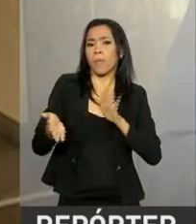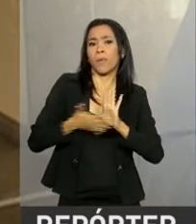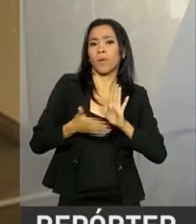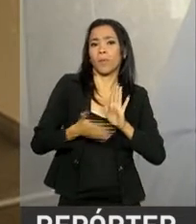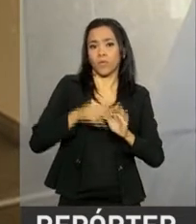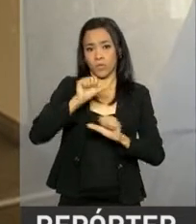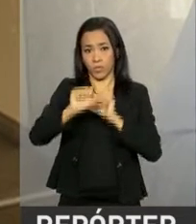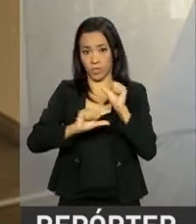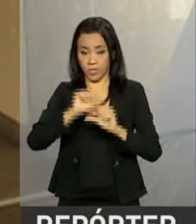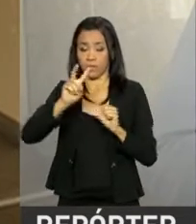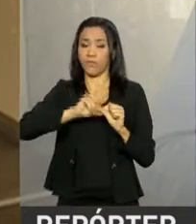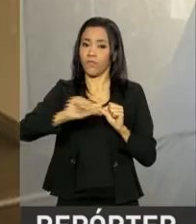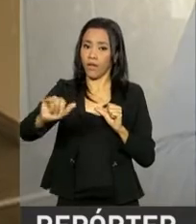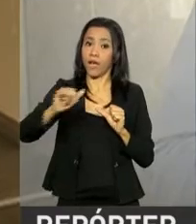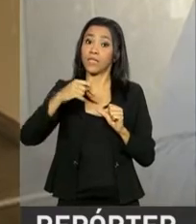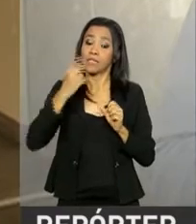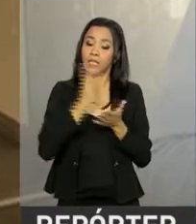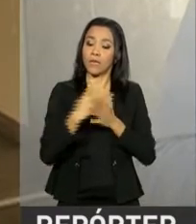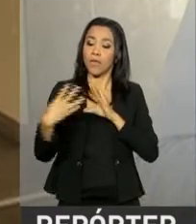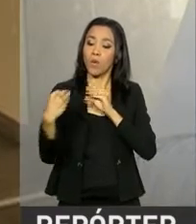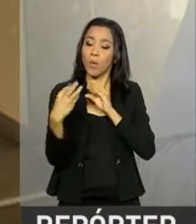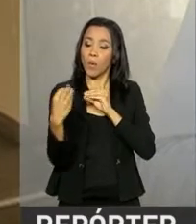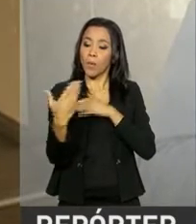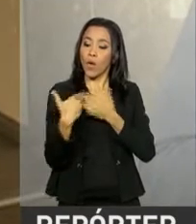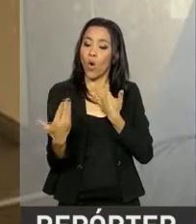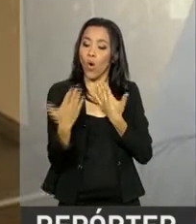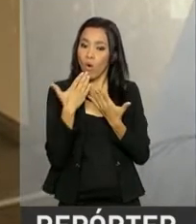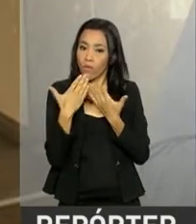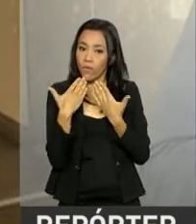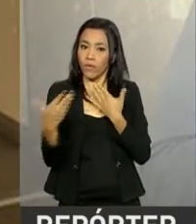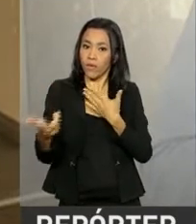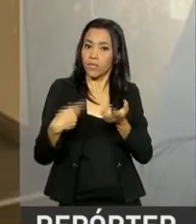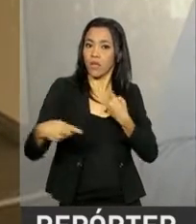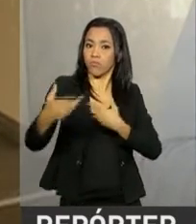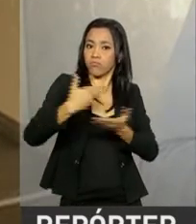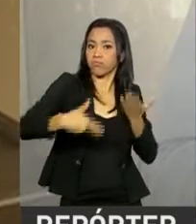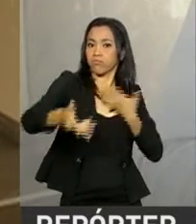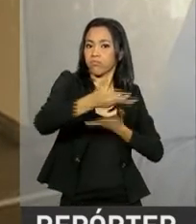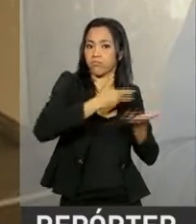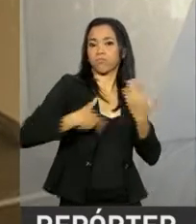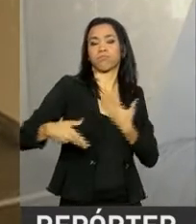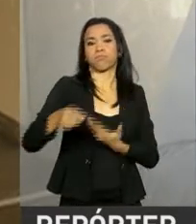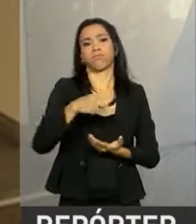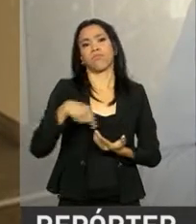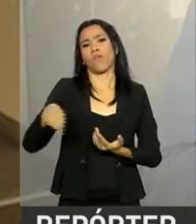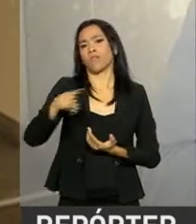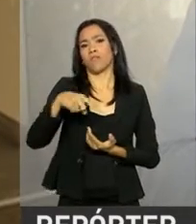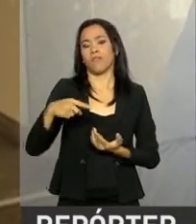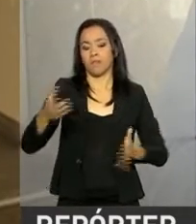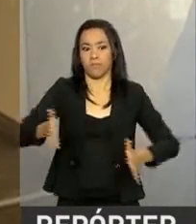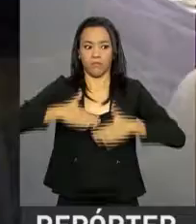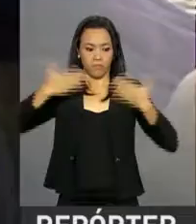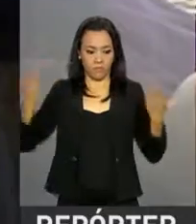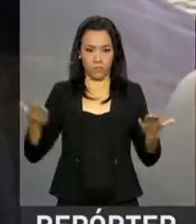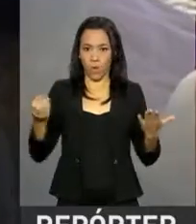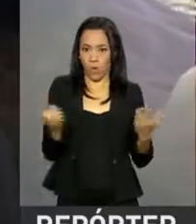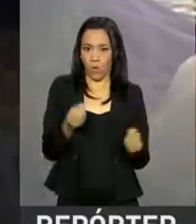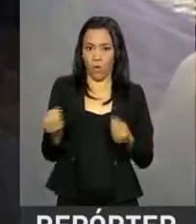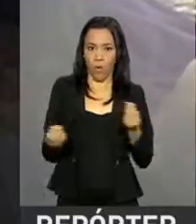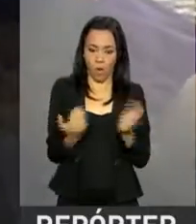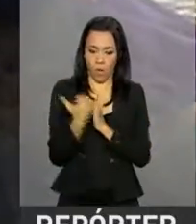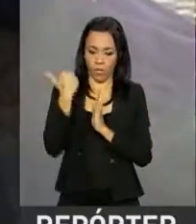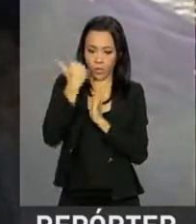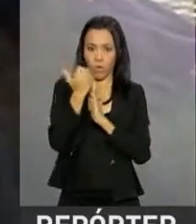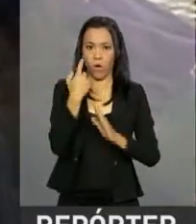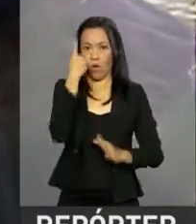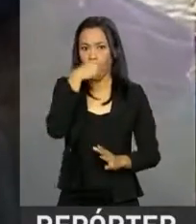de reforma vai surgir do diálogo com trabalhadores e empregadores e que ninguém vai ser pego de surpresa o governo está